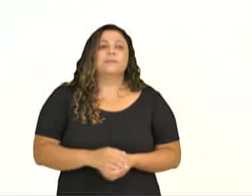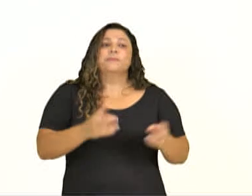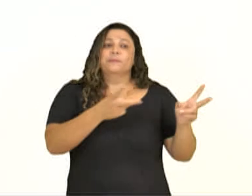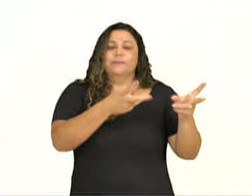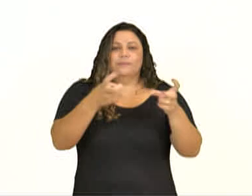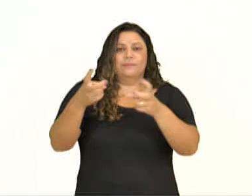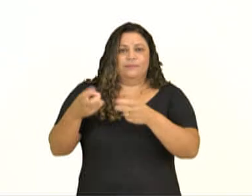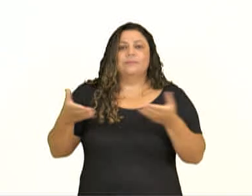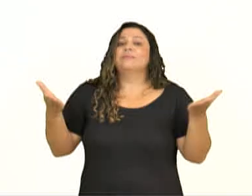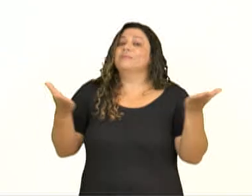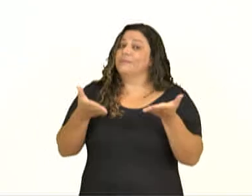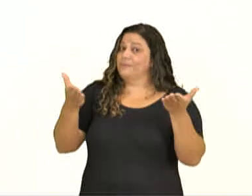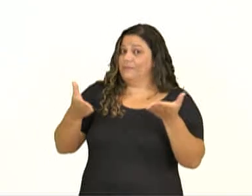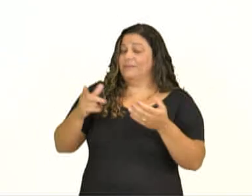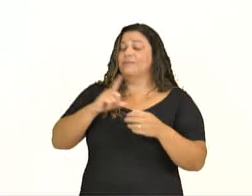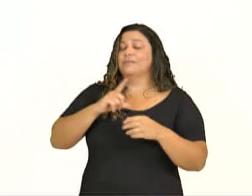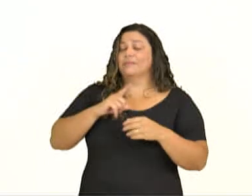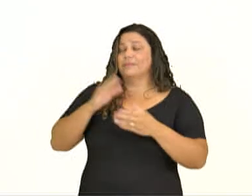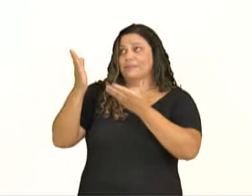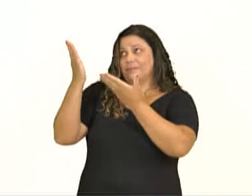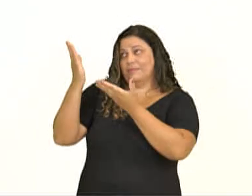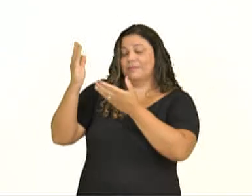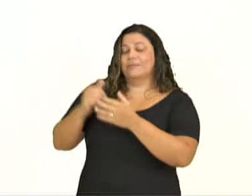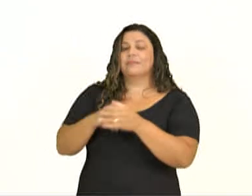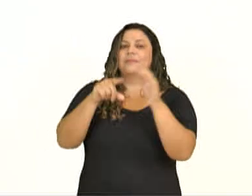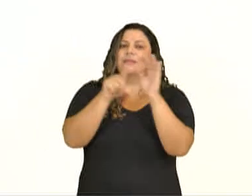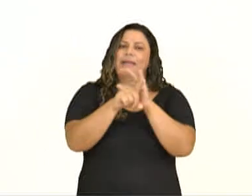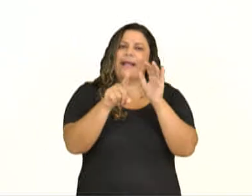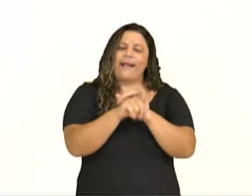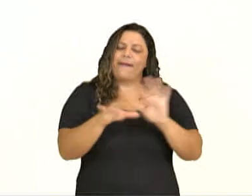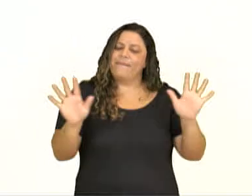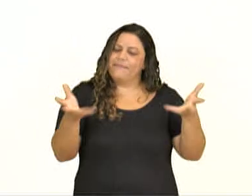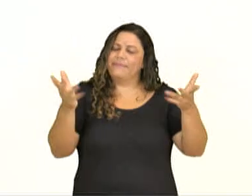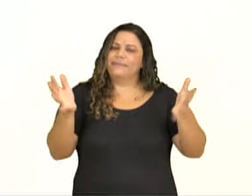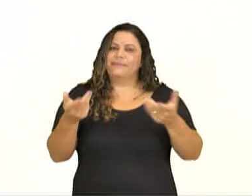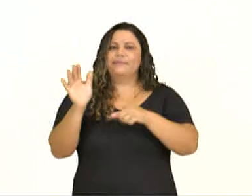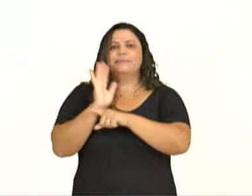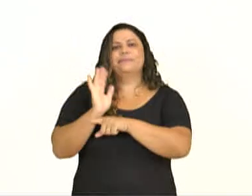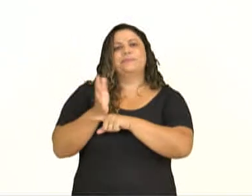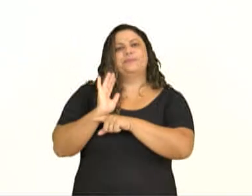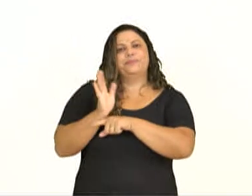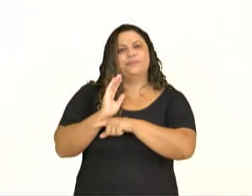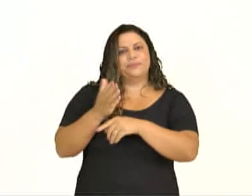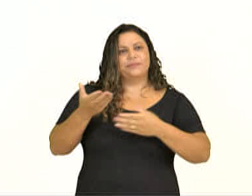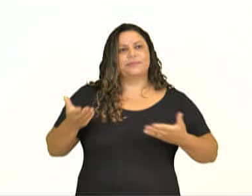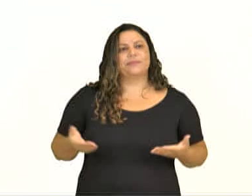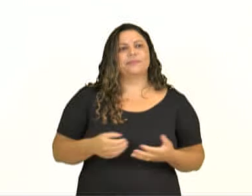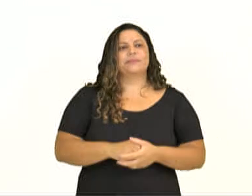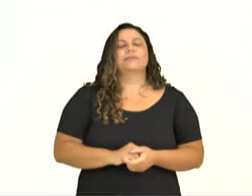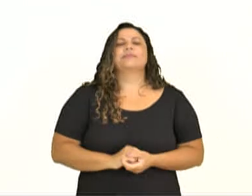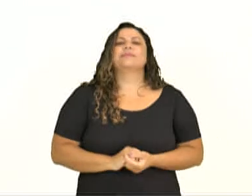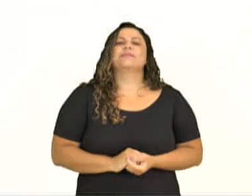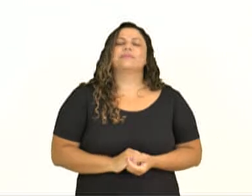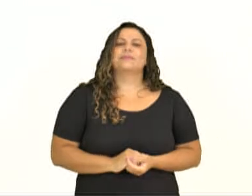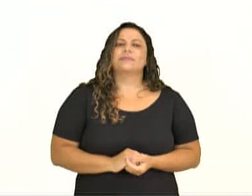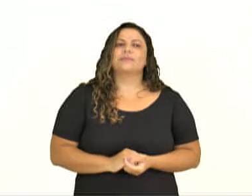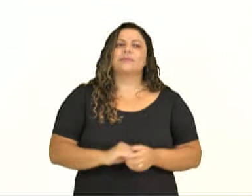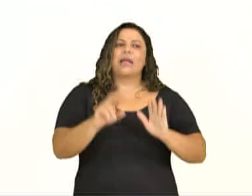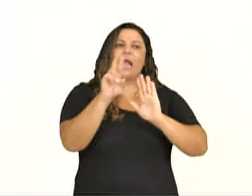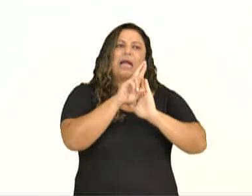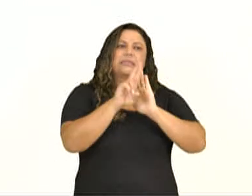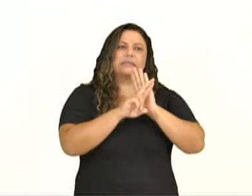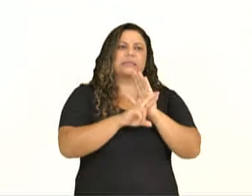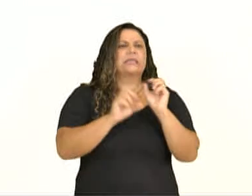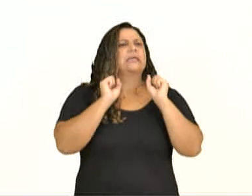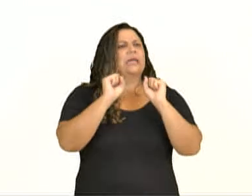Observem aqui que a gente já trouxe uma questão para aquecer essas reflexões desse vídeo. Então, vamos ler aqui o enunciado. As regras